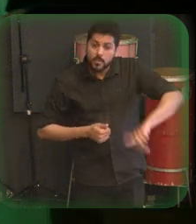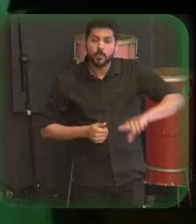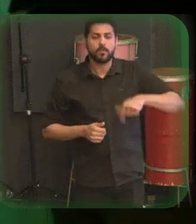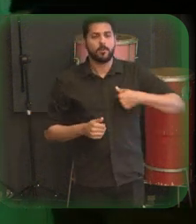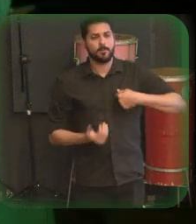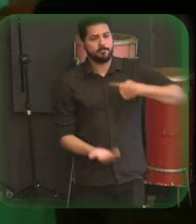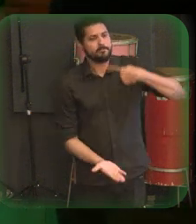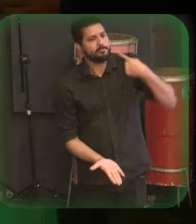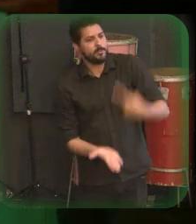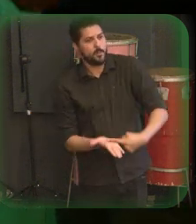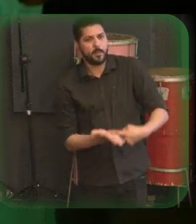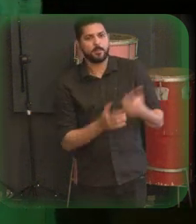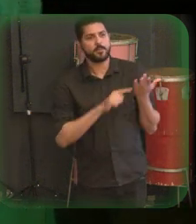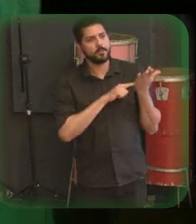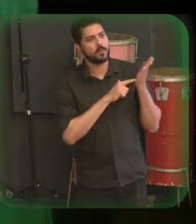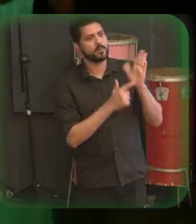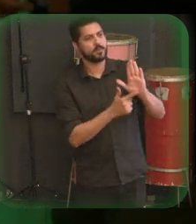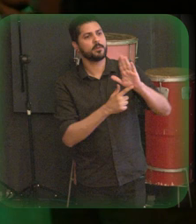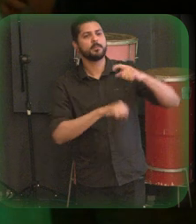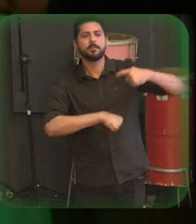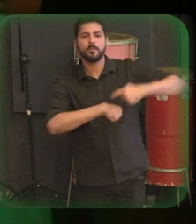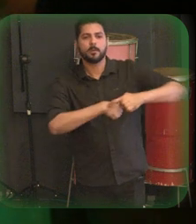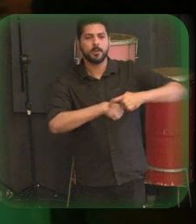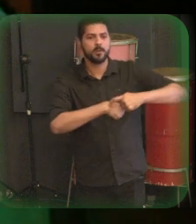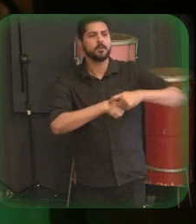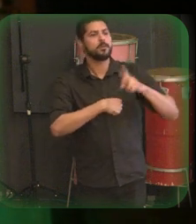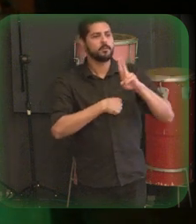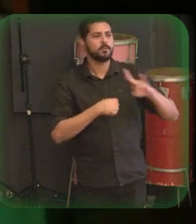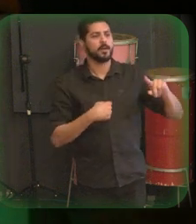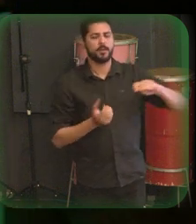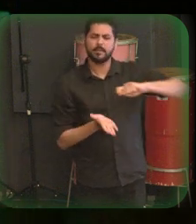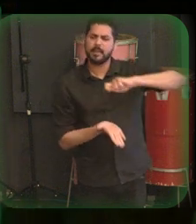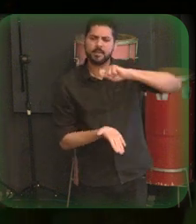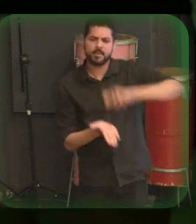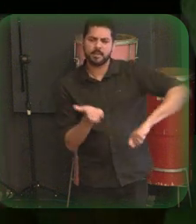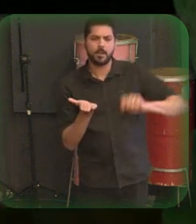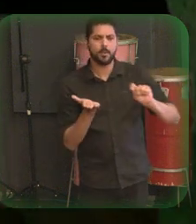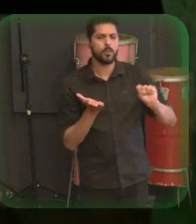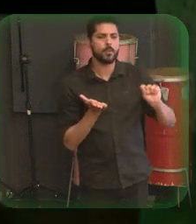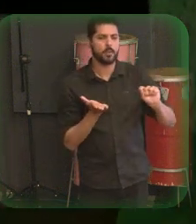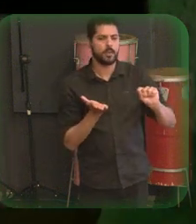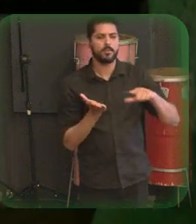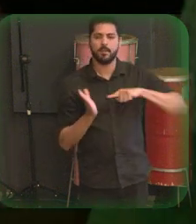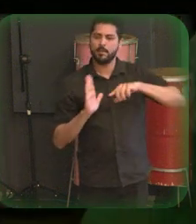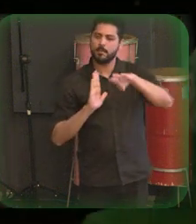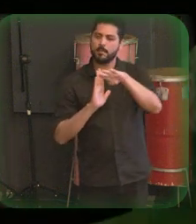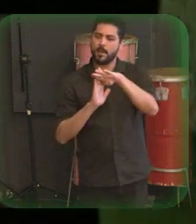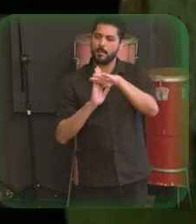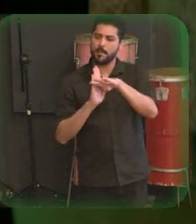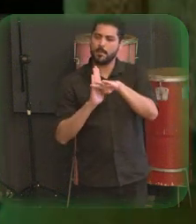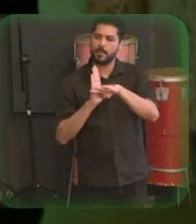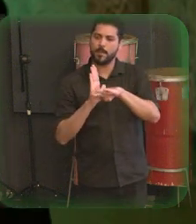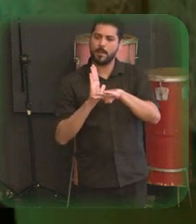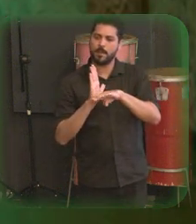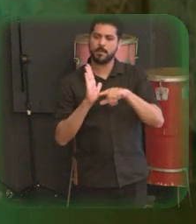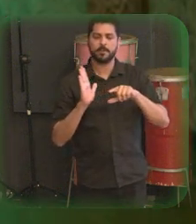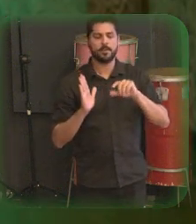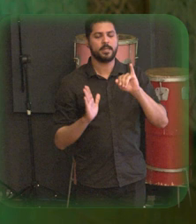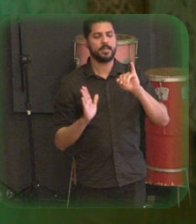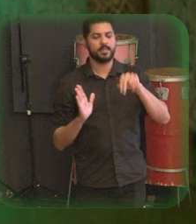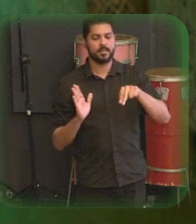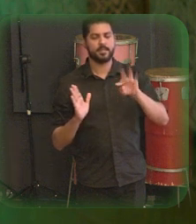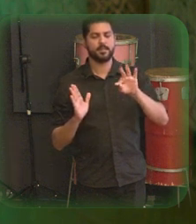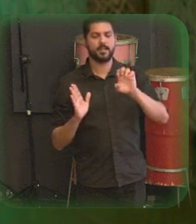compromisso, neste momento se dará assinatura do protocolo de intenções entre o